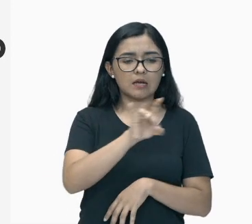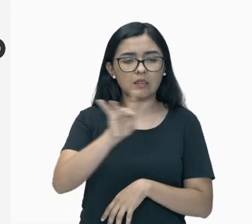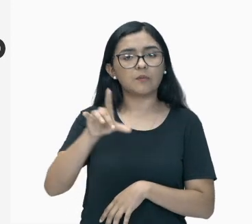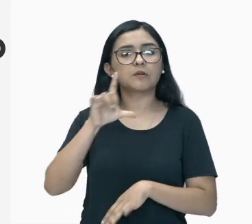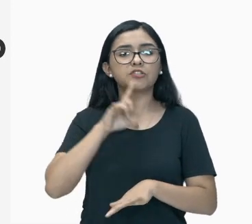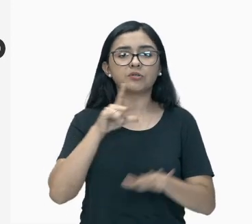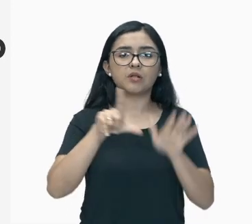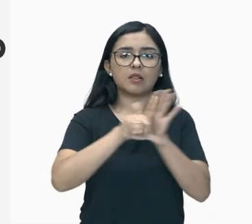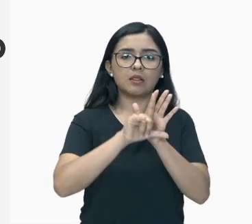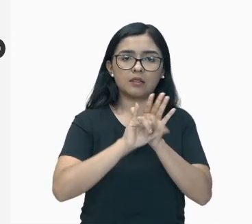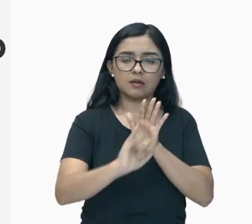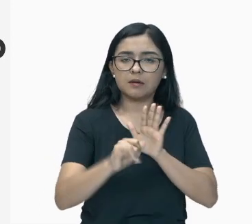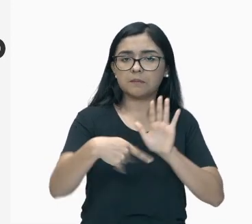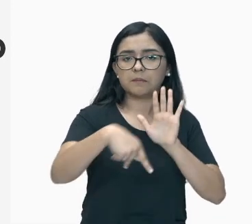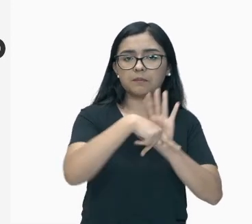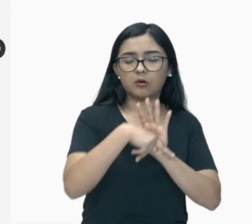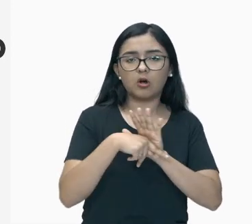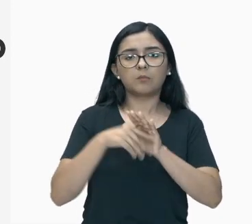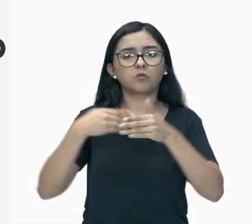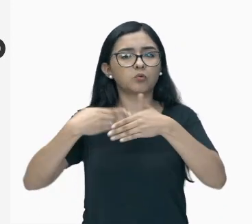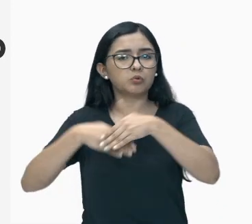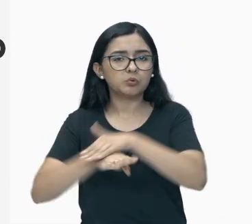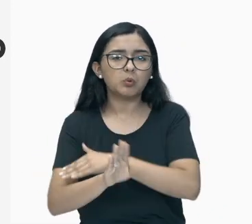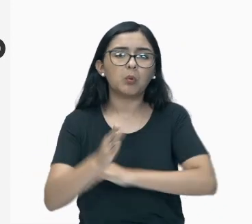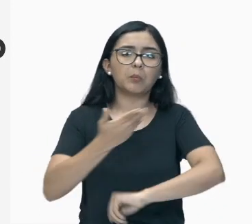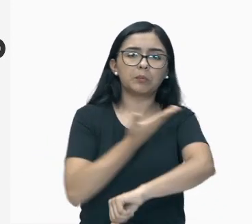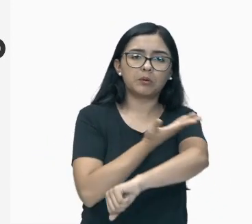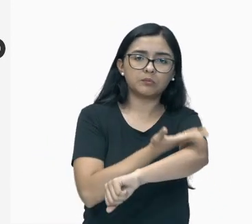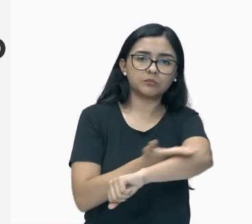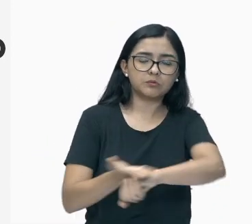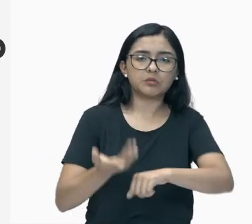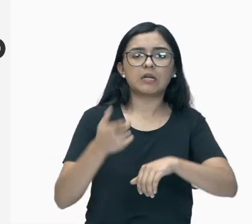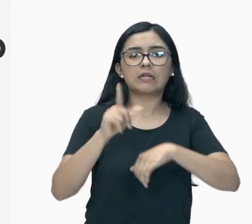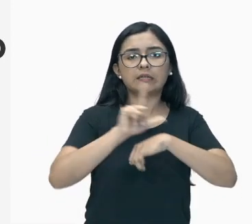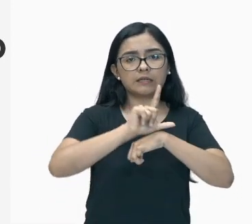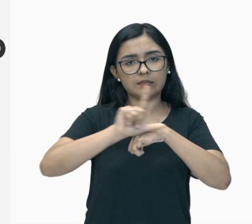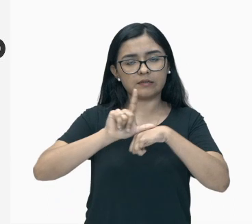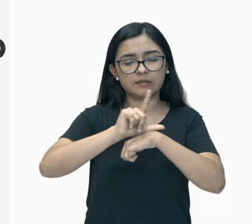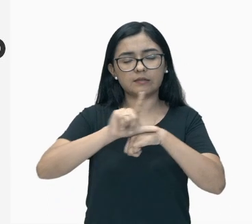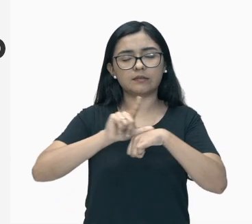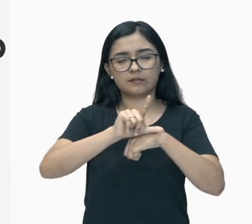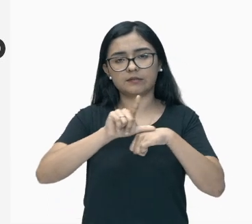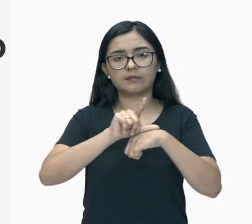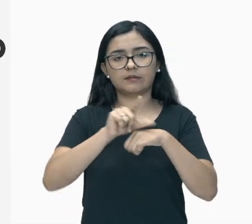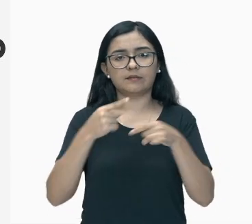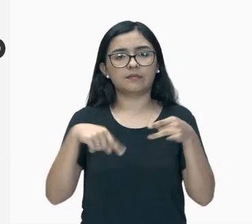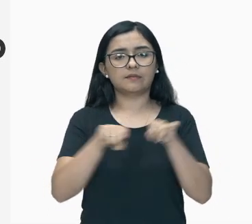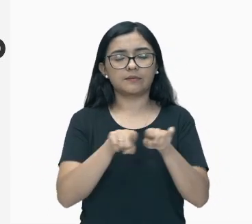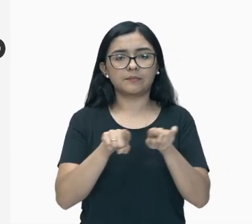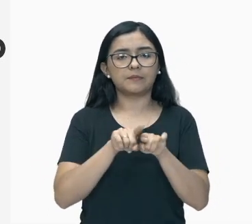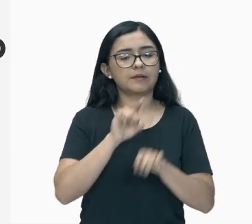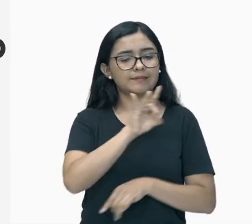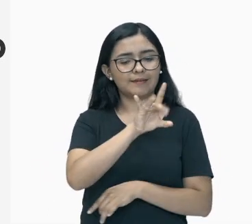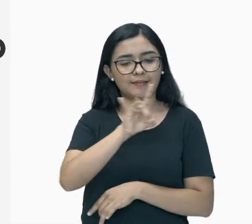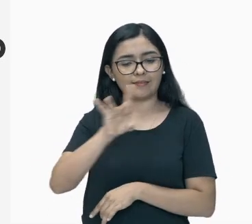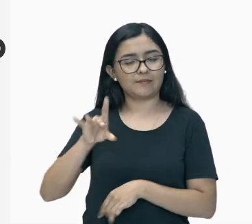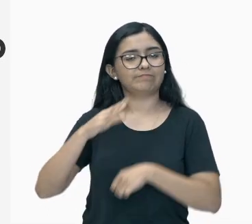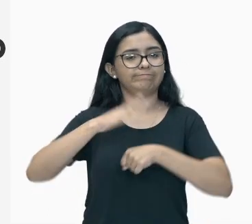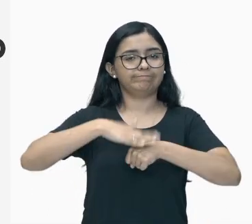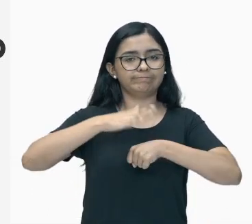os seus costumes, as suas lideranças. Então não estavam muito ali, não